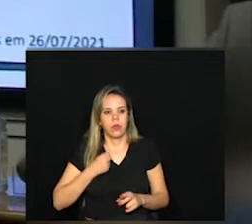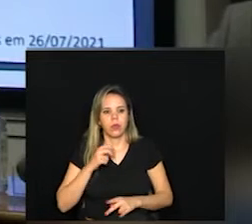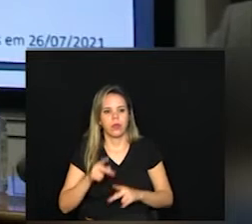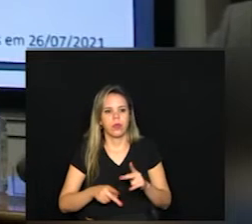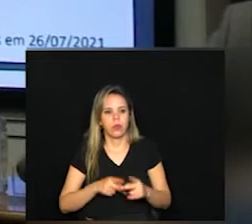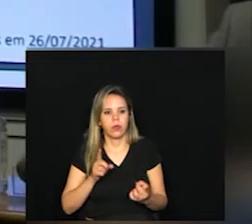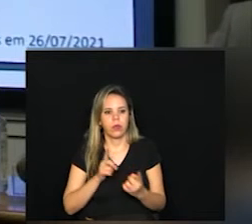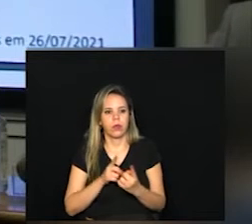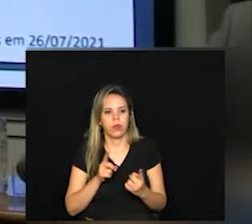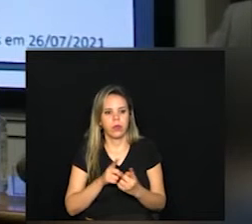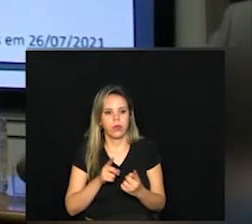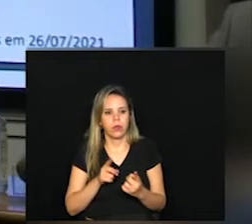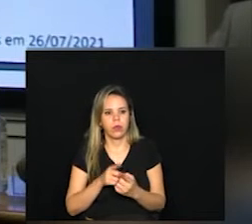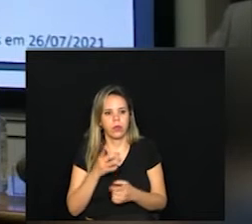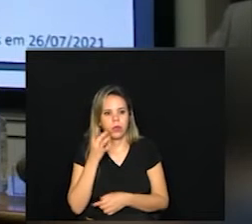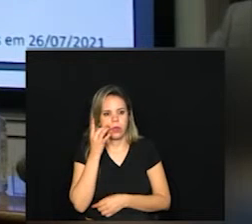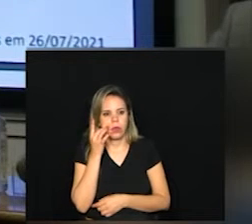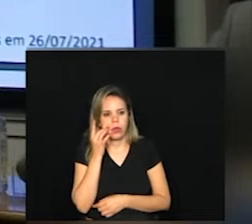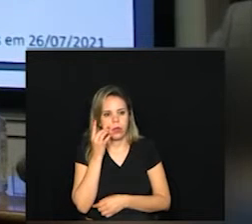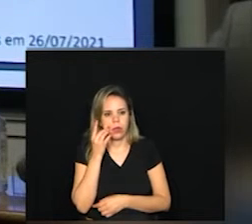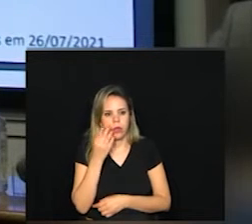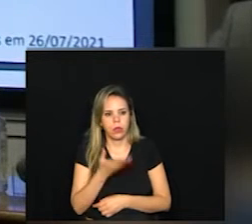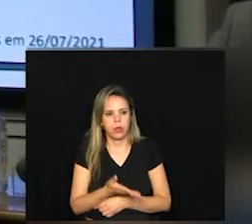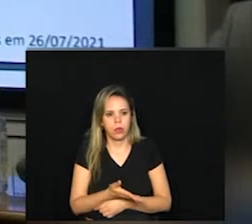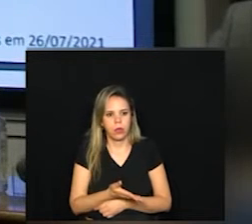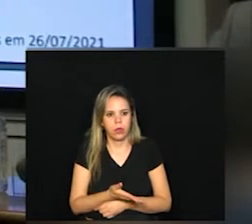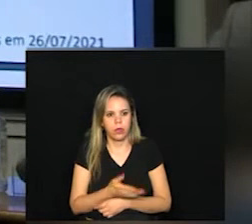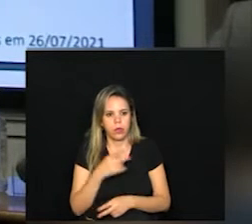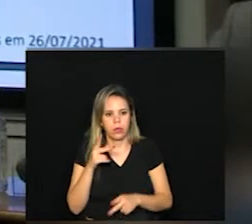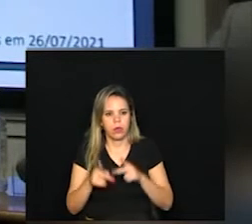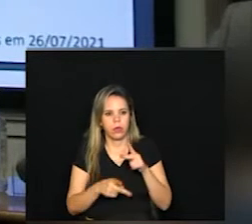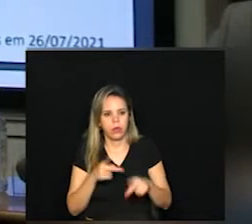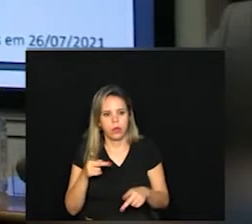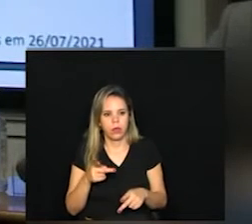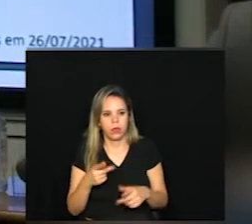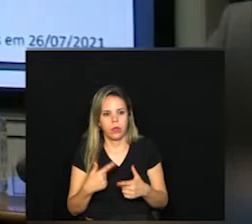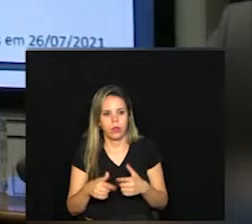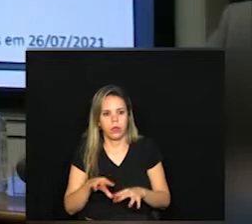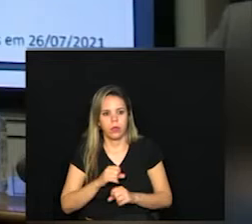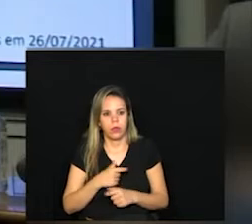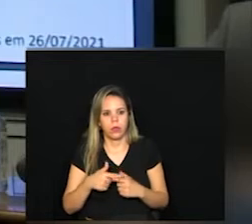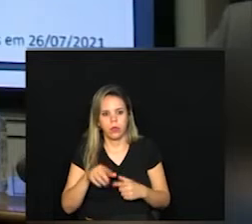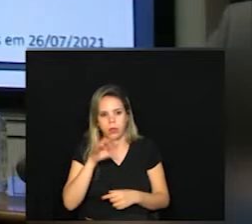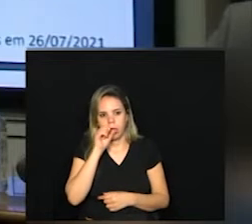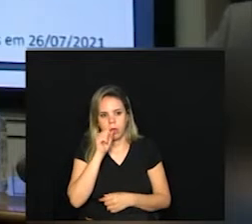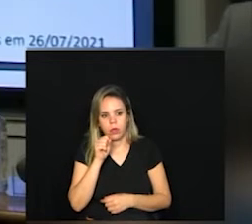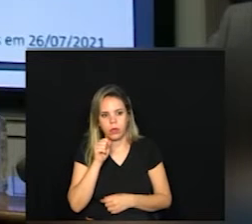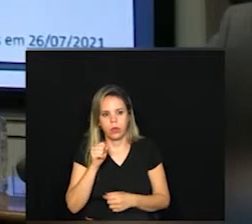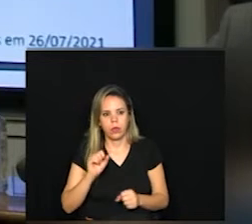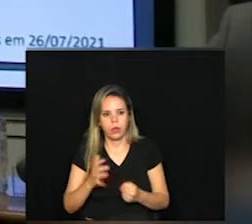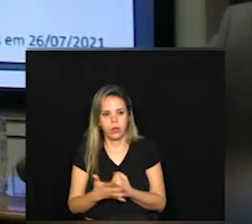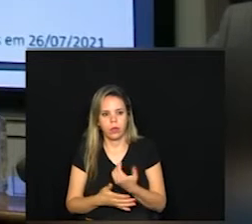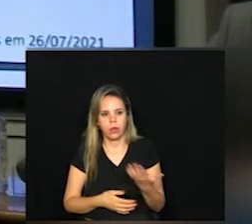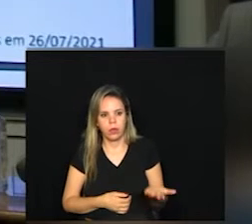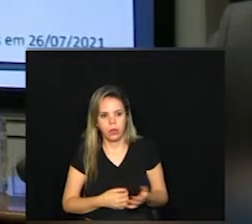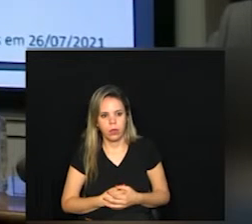em atendimento presencial, de pessoas com sintomas respiratórios que possa ser Covid,